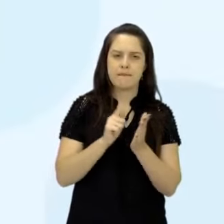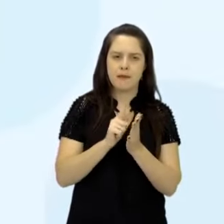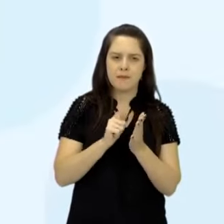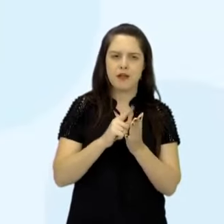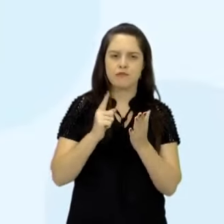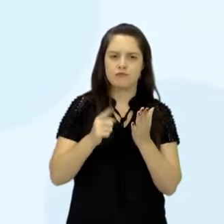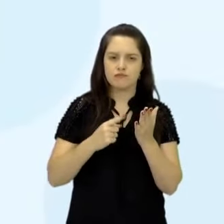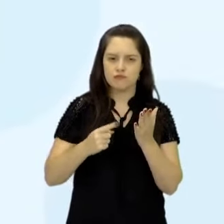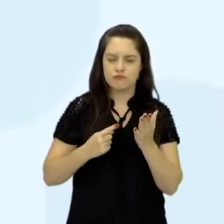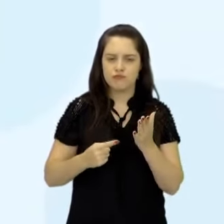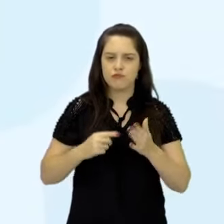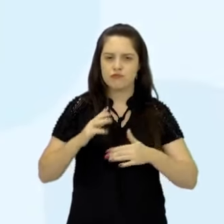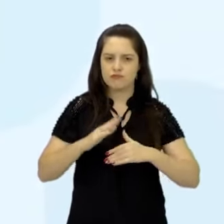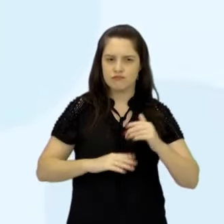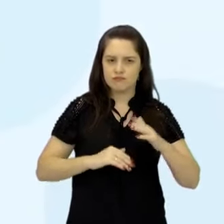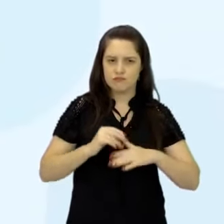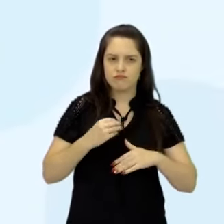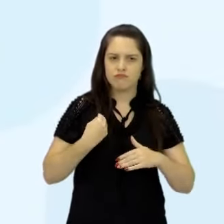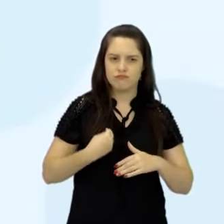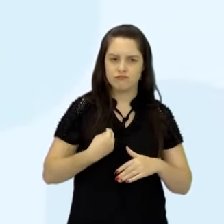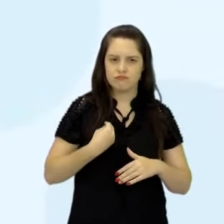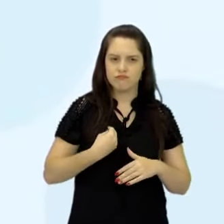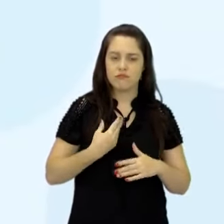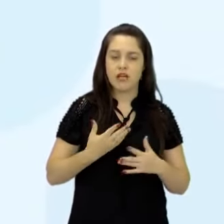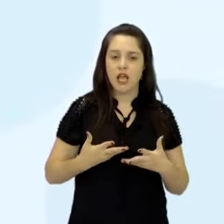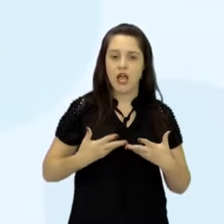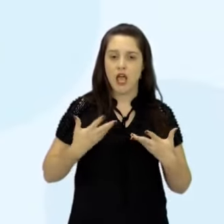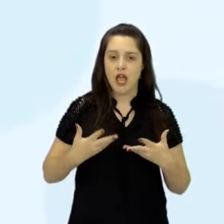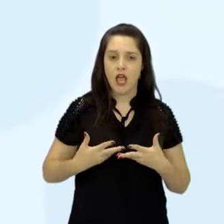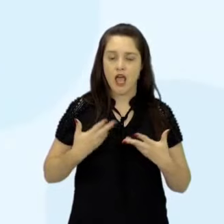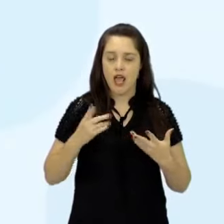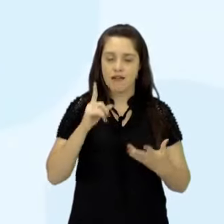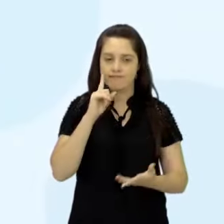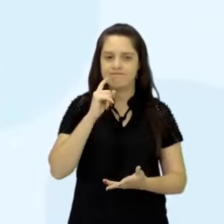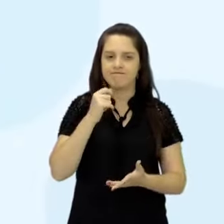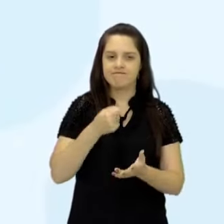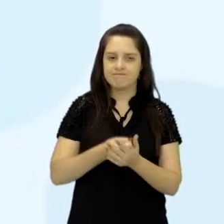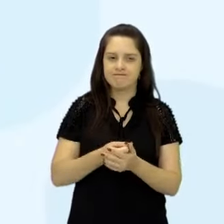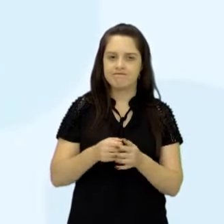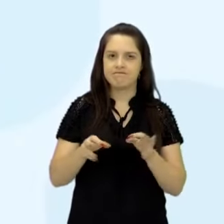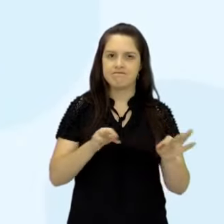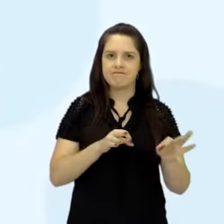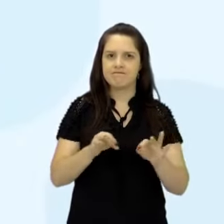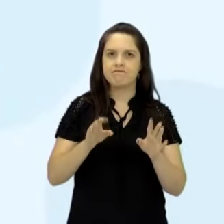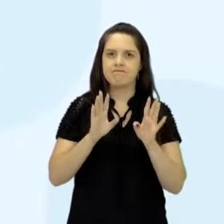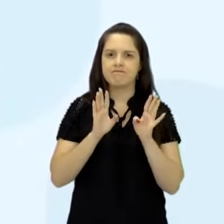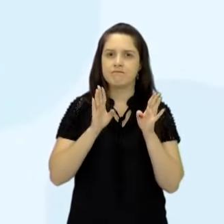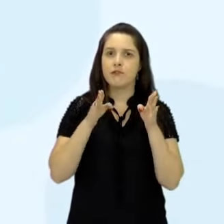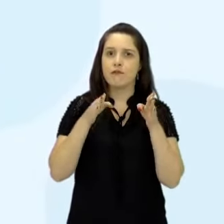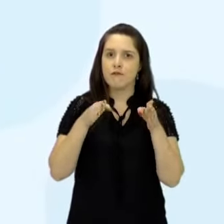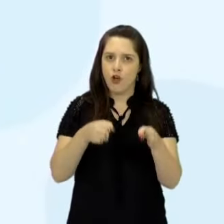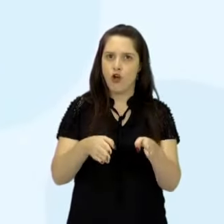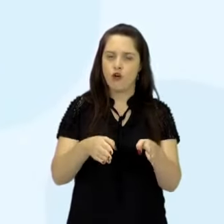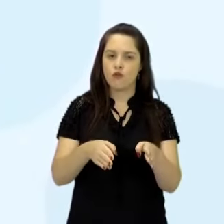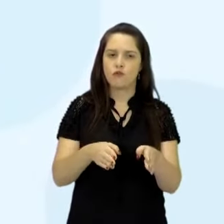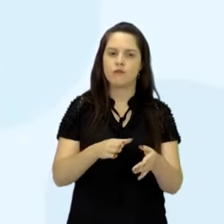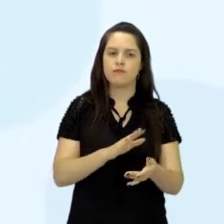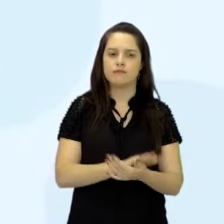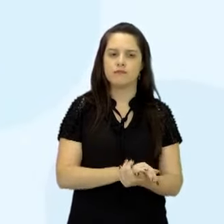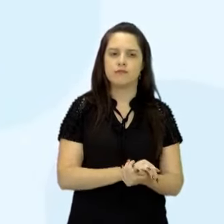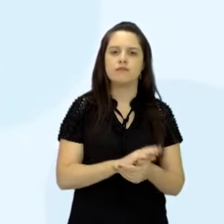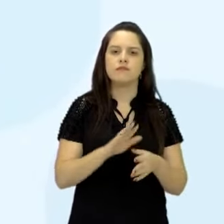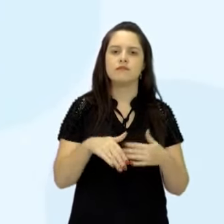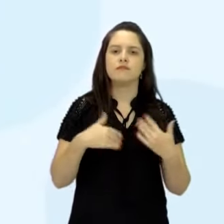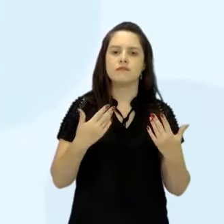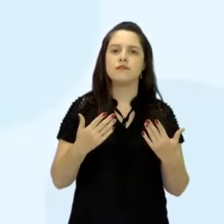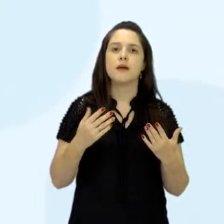seus registros. E também o quê? Entusiasmo, determinação. Determinação, organização e foco. Essas são